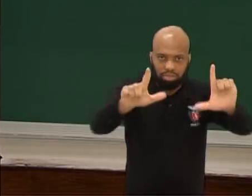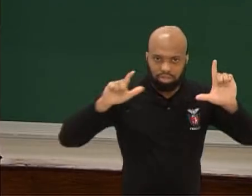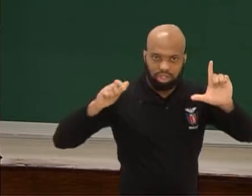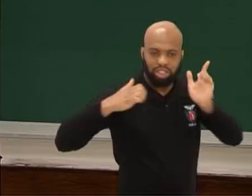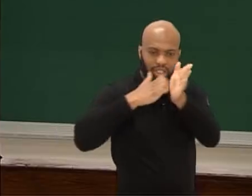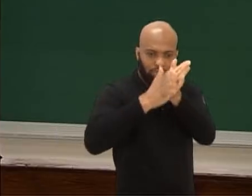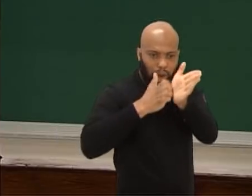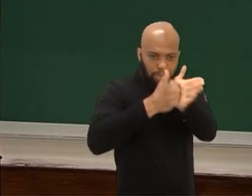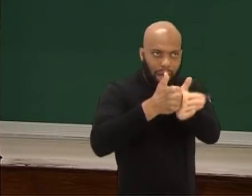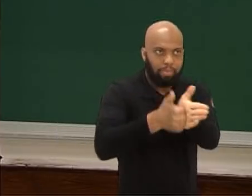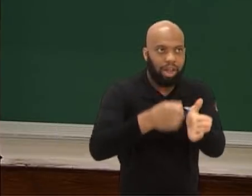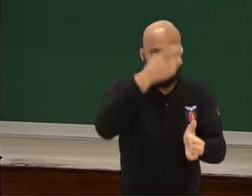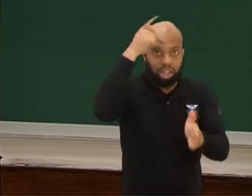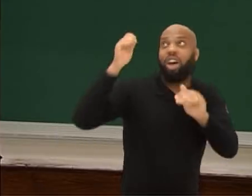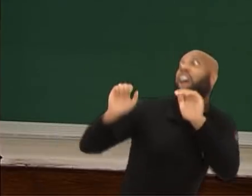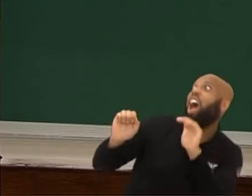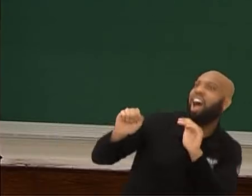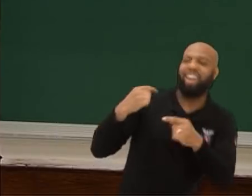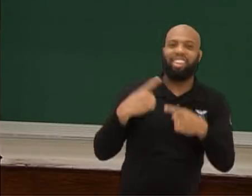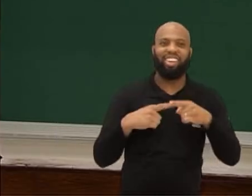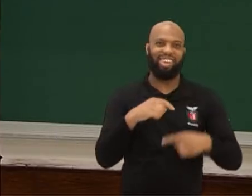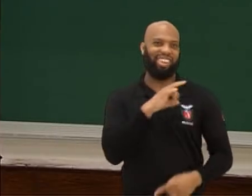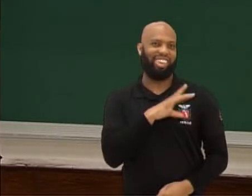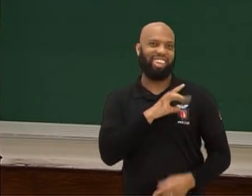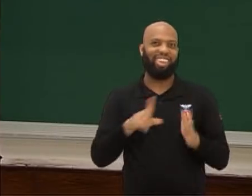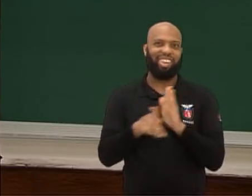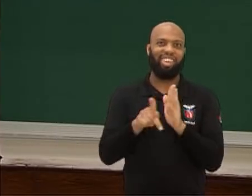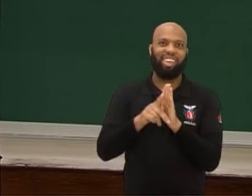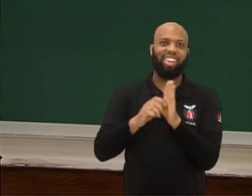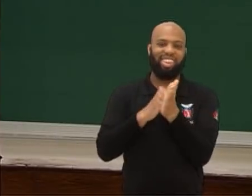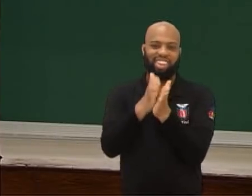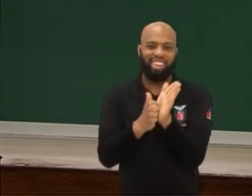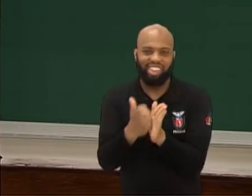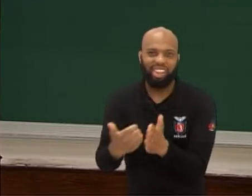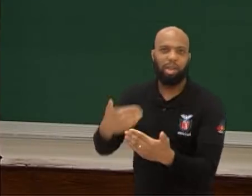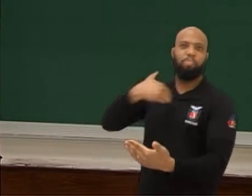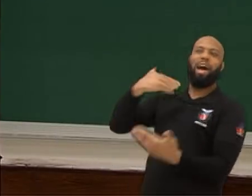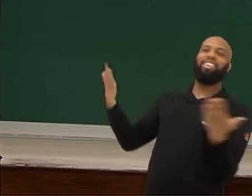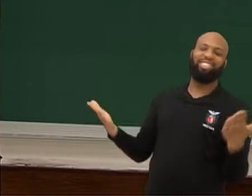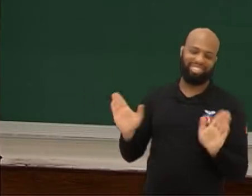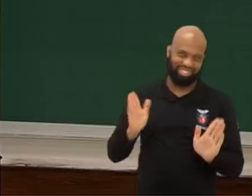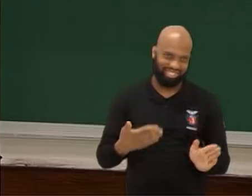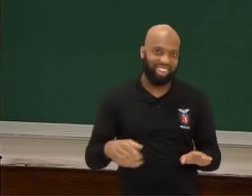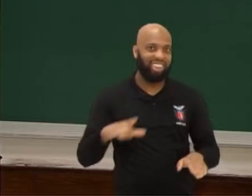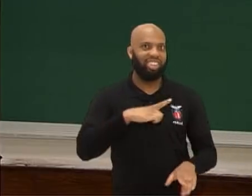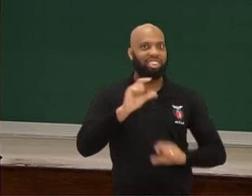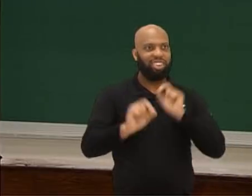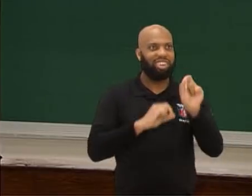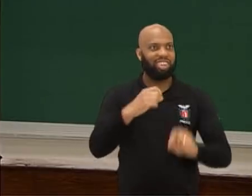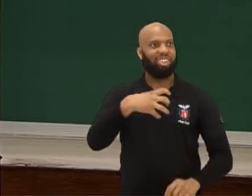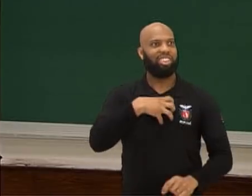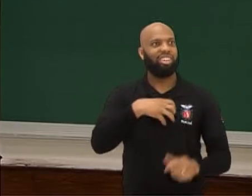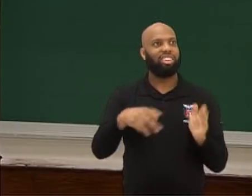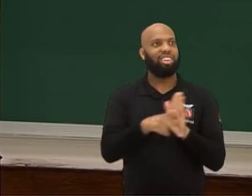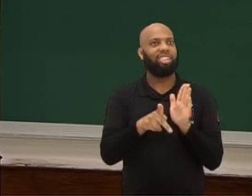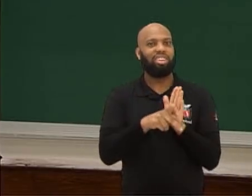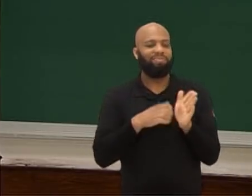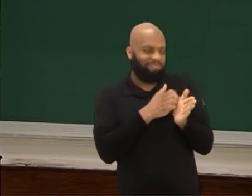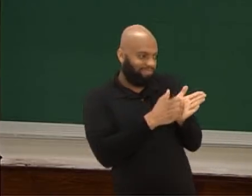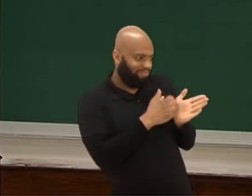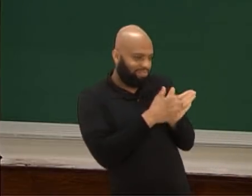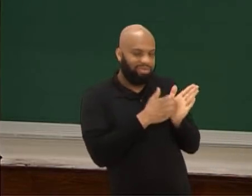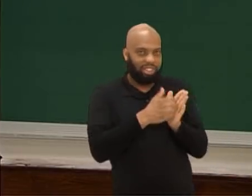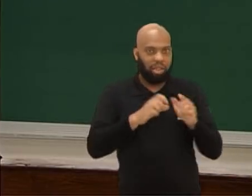está assistindo se abaixa por receio de ser atingido pelo trem, para vocês terem ideia do quanto essa ideia de